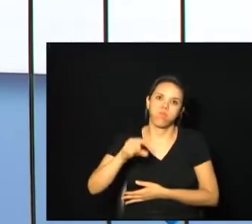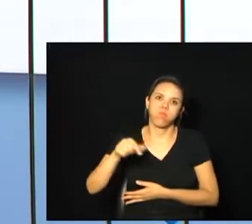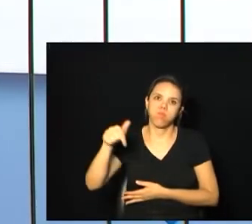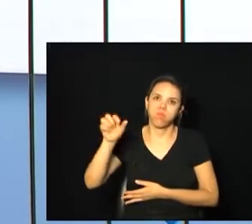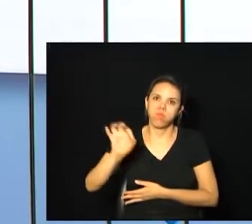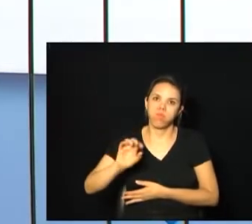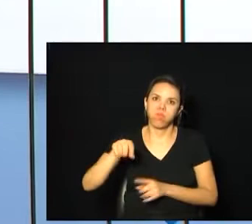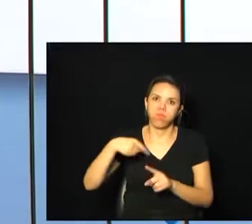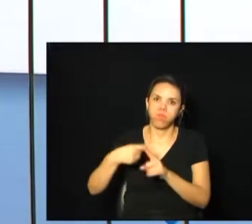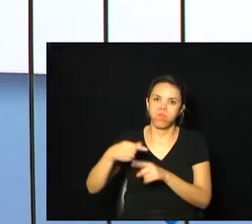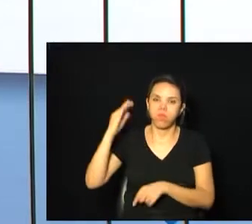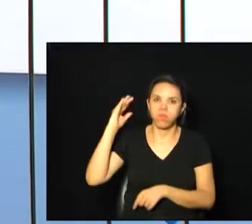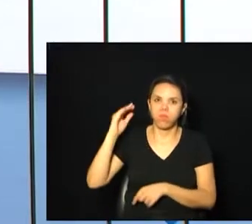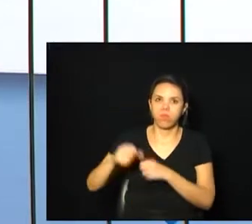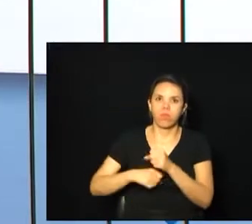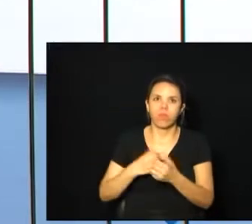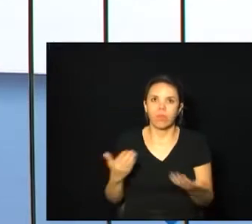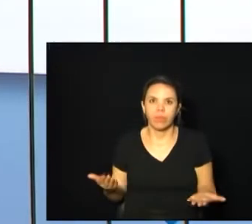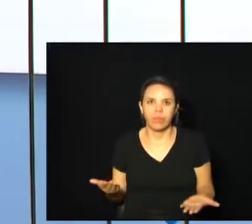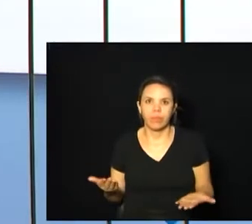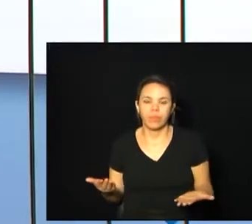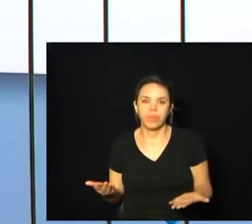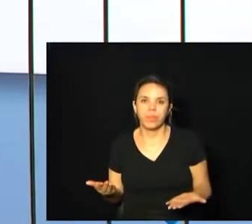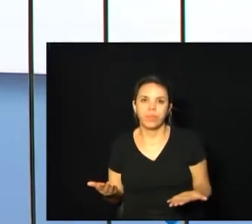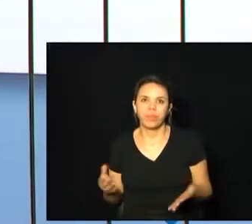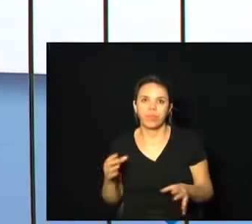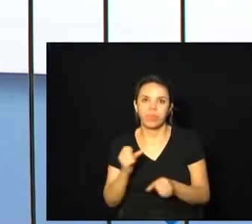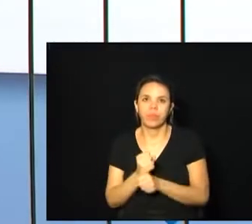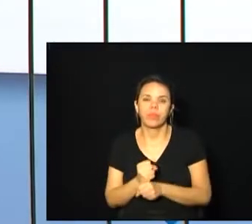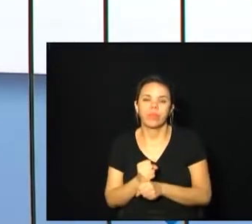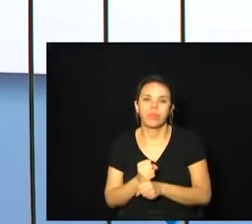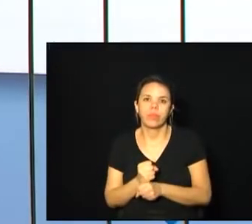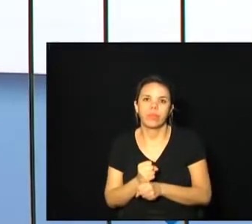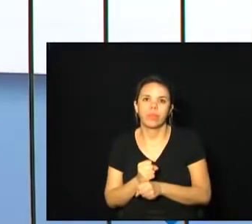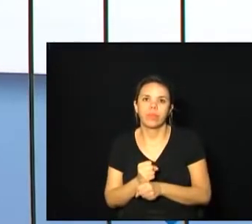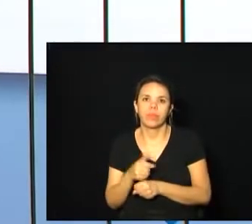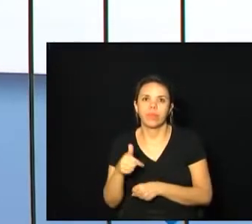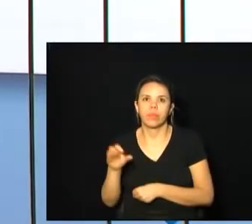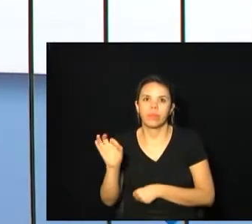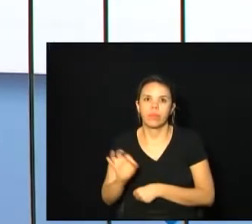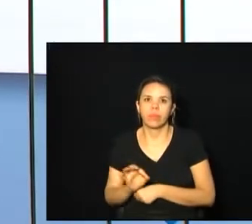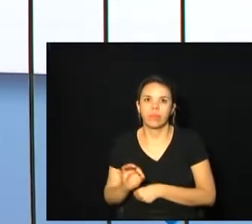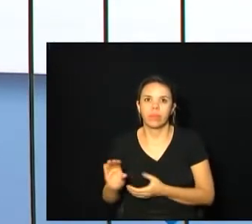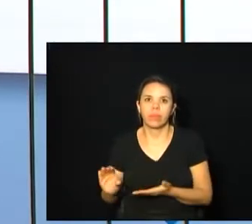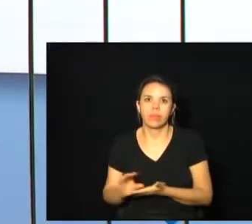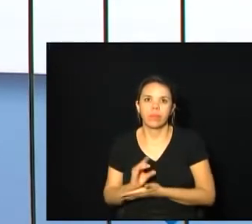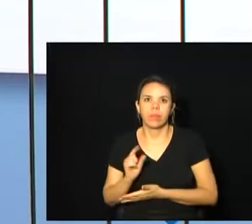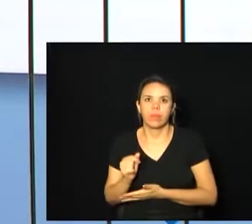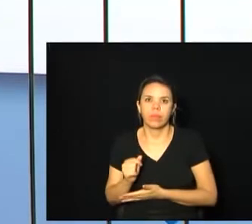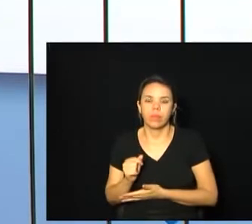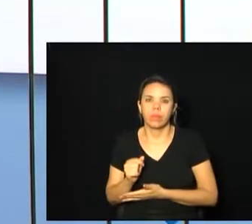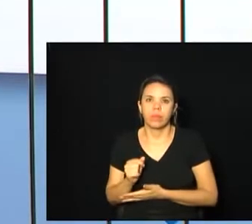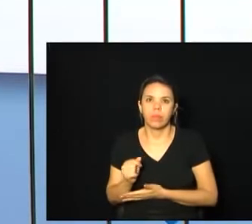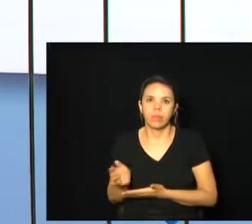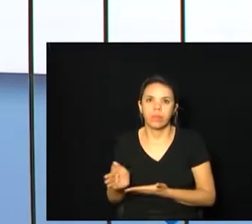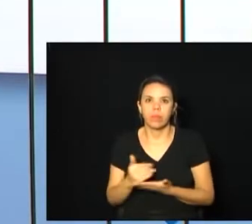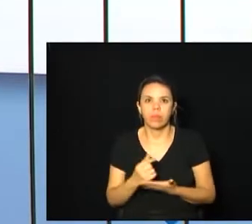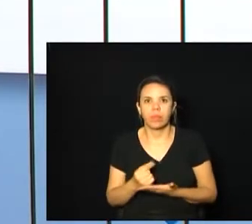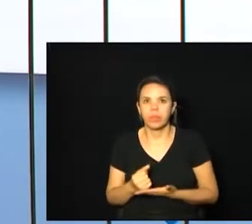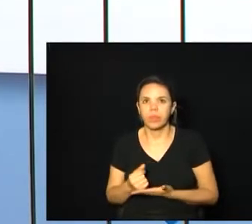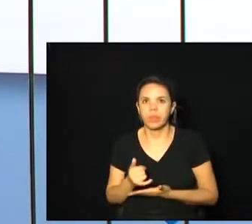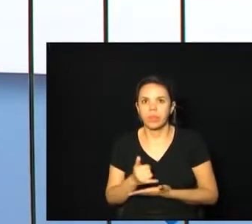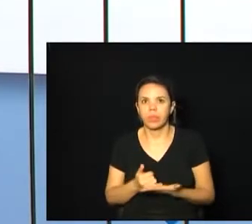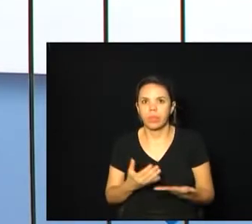mais do que o deste ano. Nesta conta estão previstos 70% de recursos da arrecadação